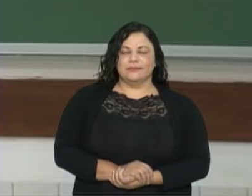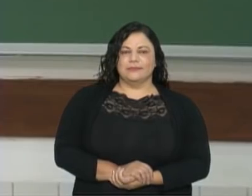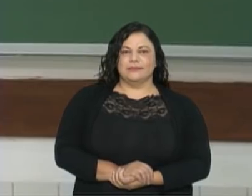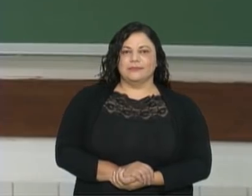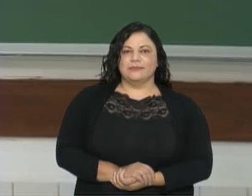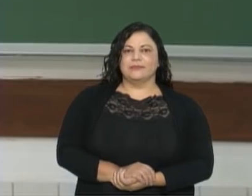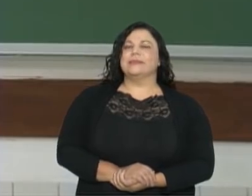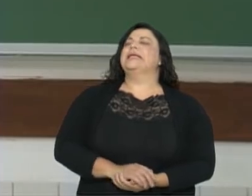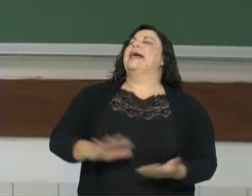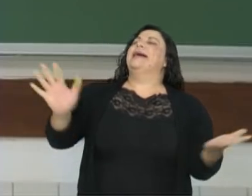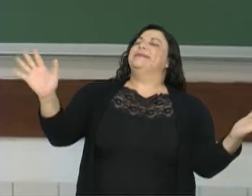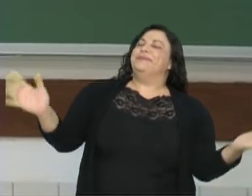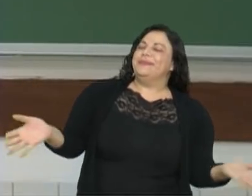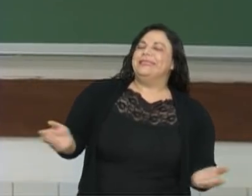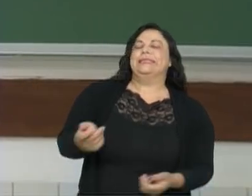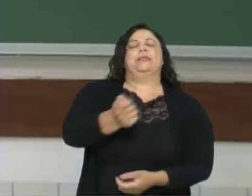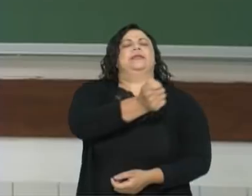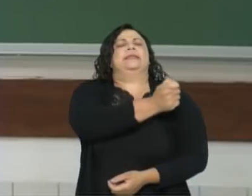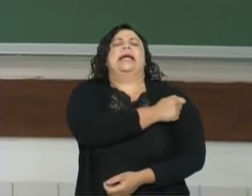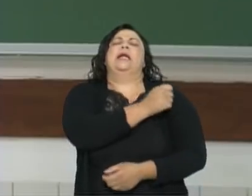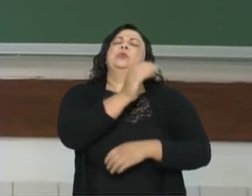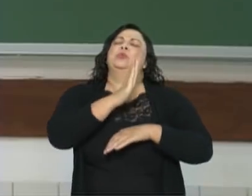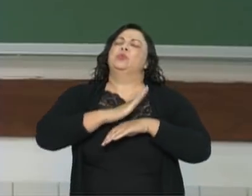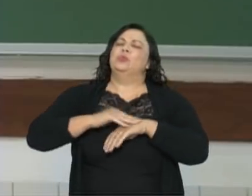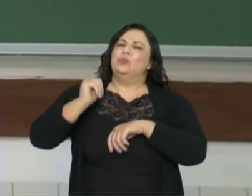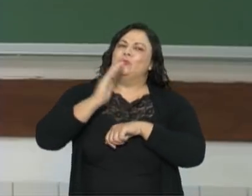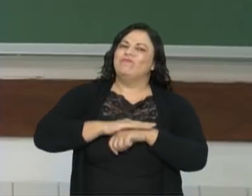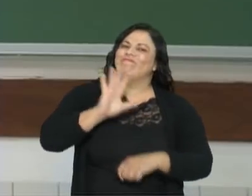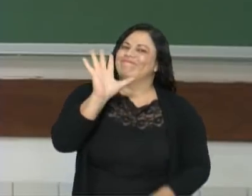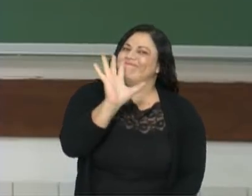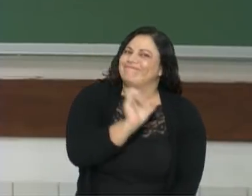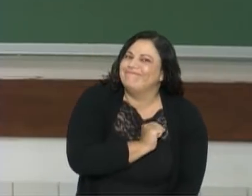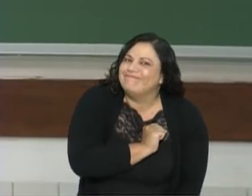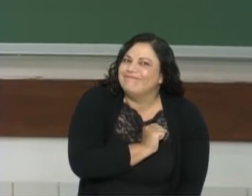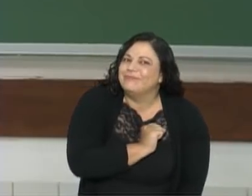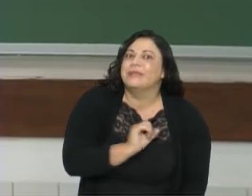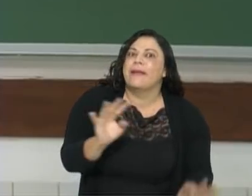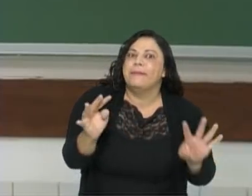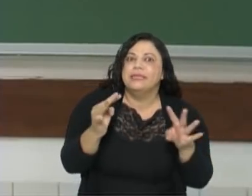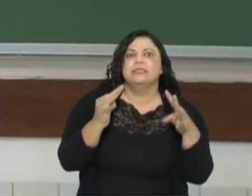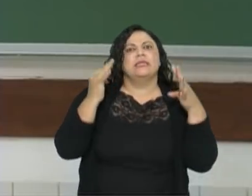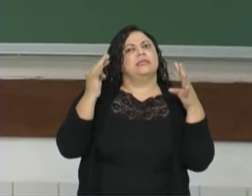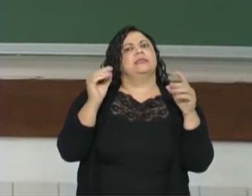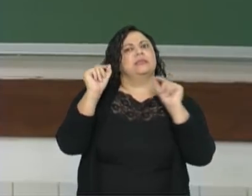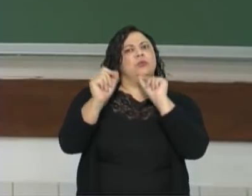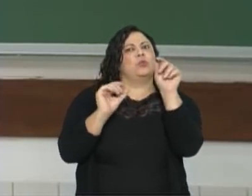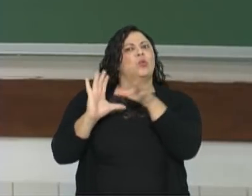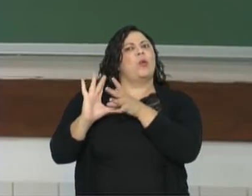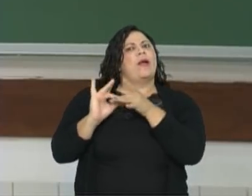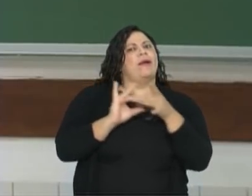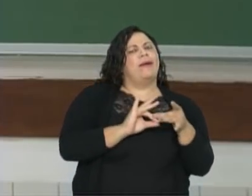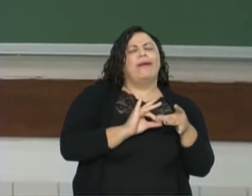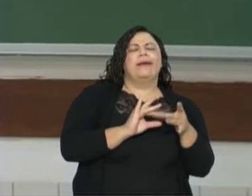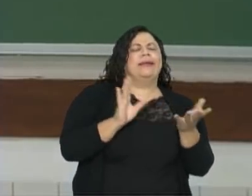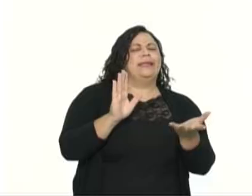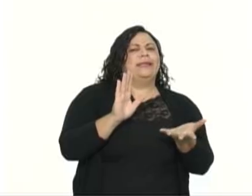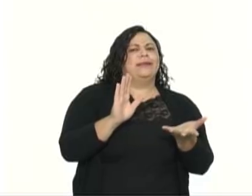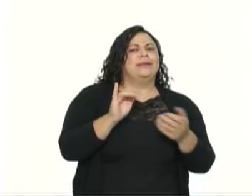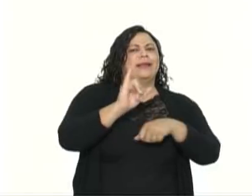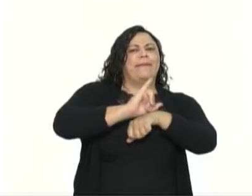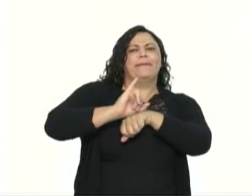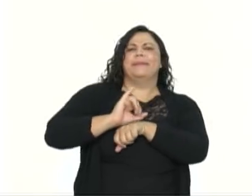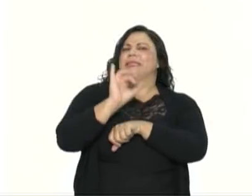Aluninhos e aluninhas amadas, presta atenção em mim. Liga de alumínio, só tem metal na história? Só metal, que tipo de ligação que é? É óbvio,